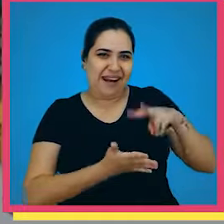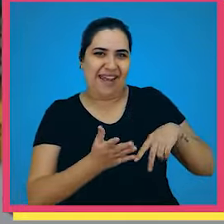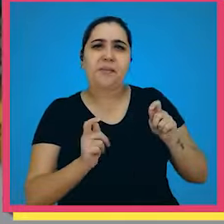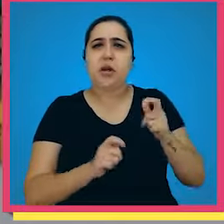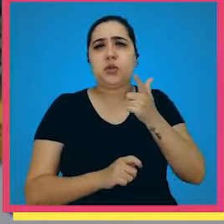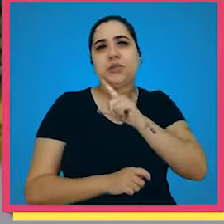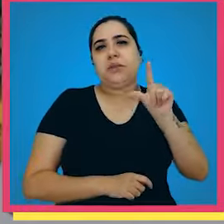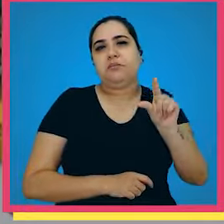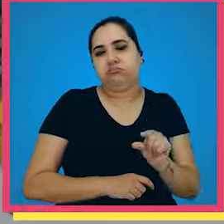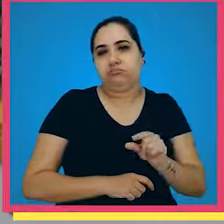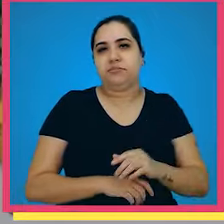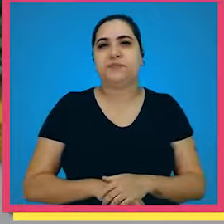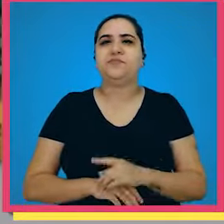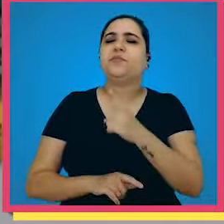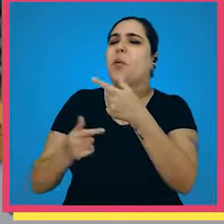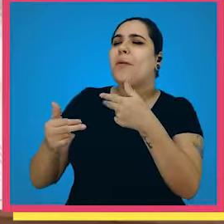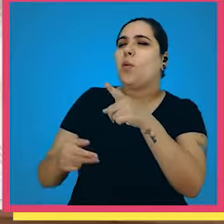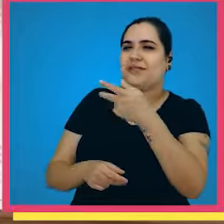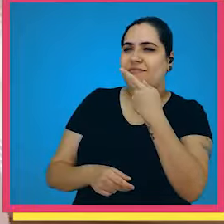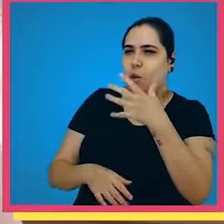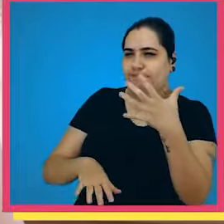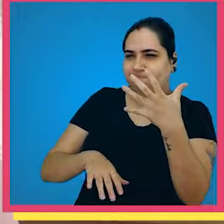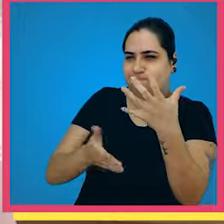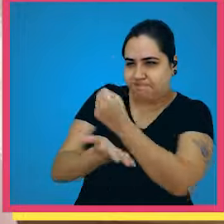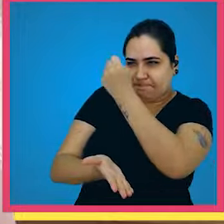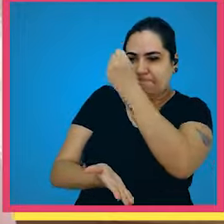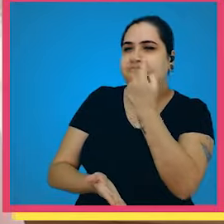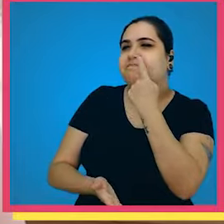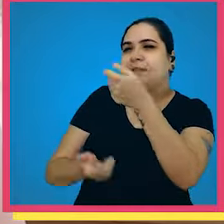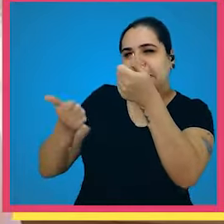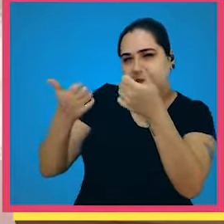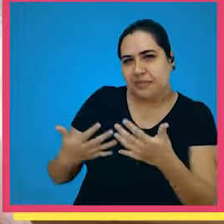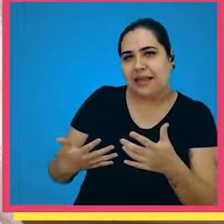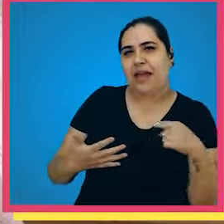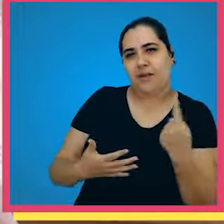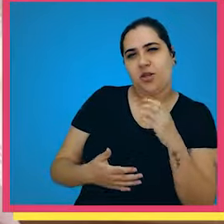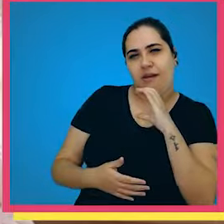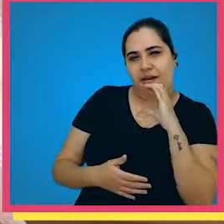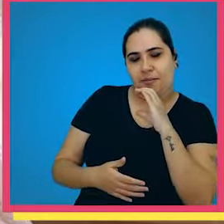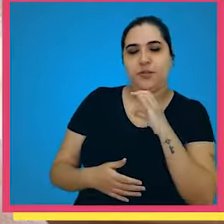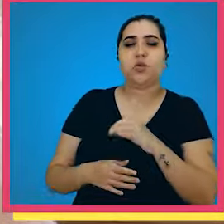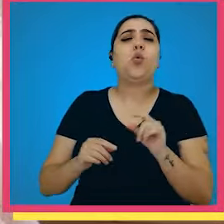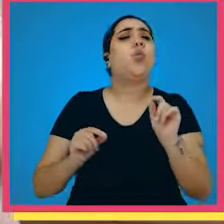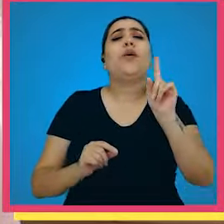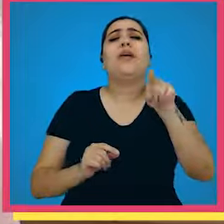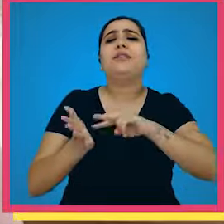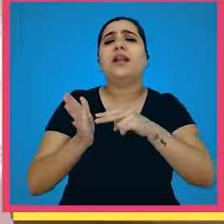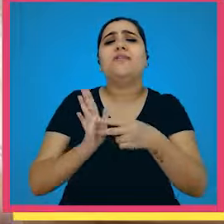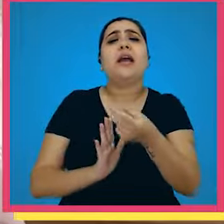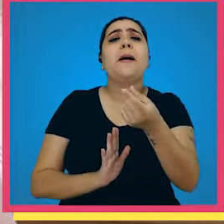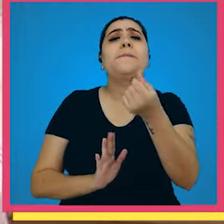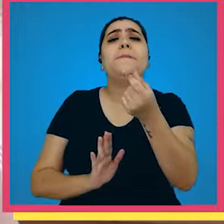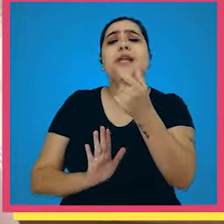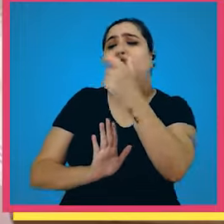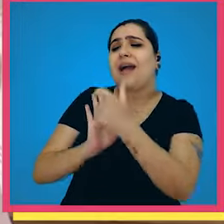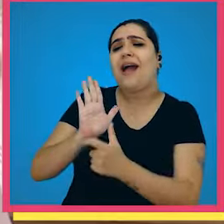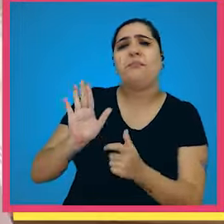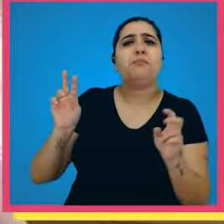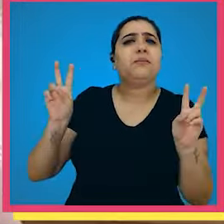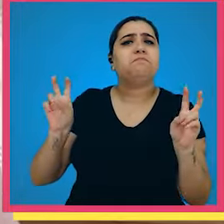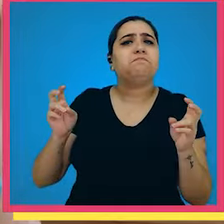30% eu acho que o leitor pode esperar de redução. Uma coisa que você falou agora, e pra você me explicar rapidinho, explicar pra gente rapidinho, o que